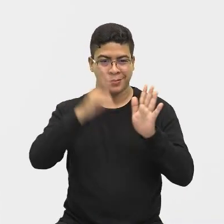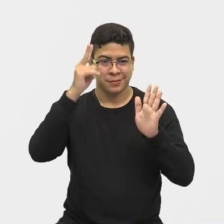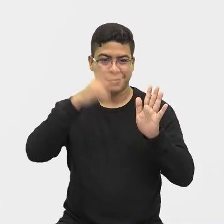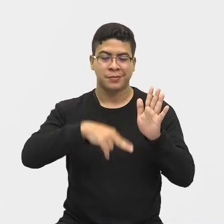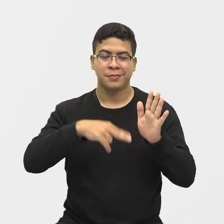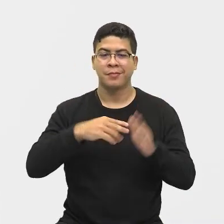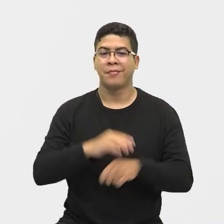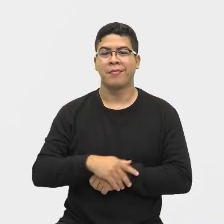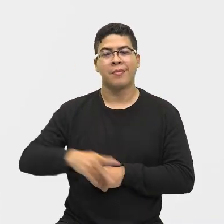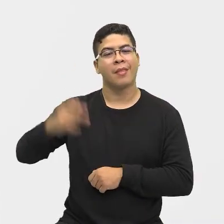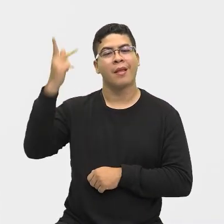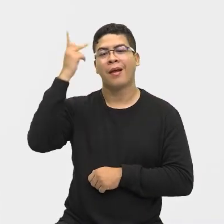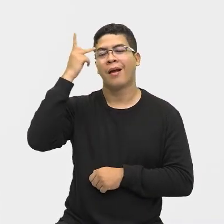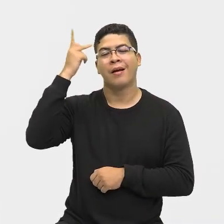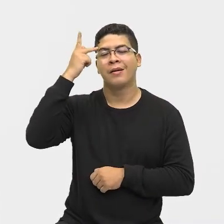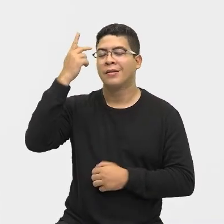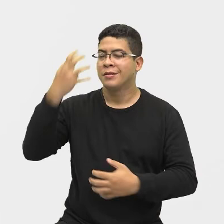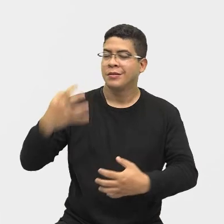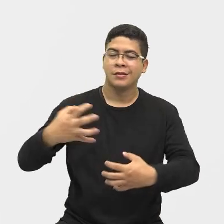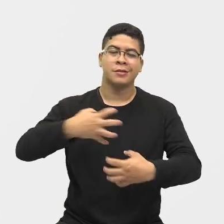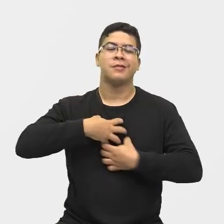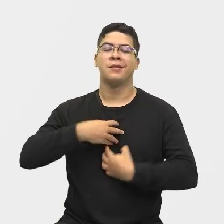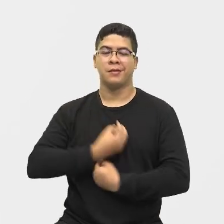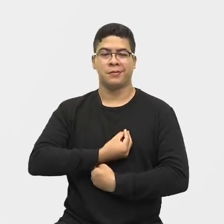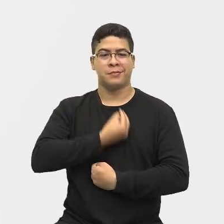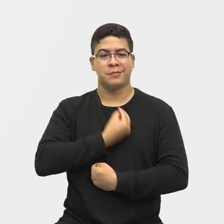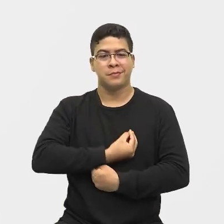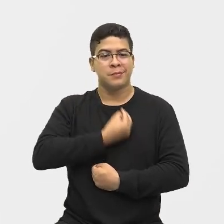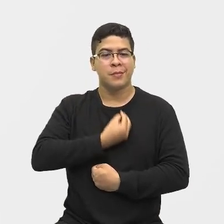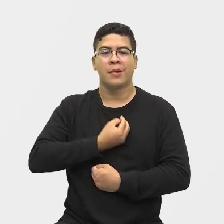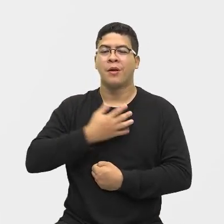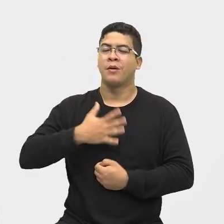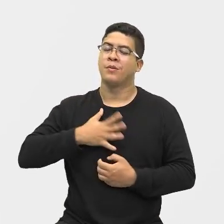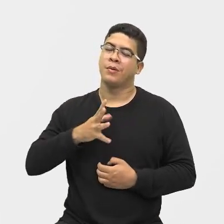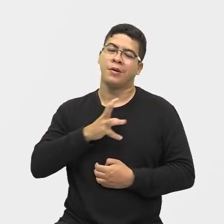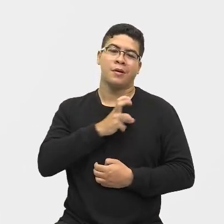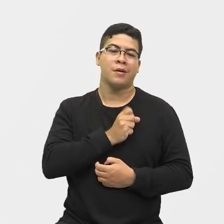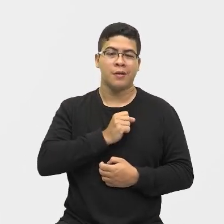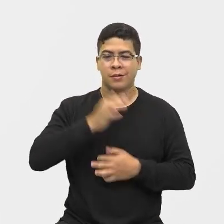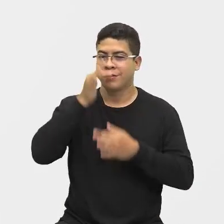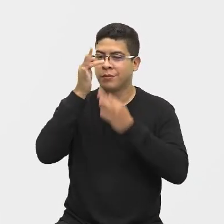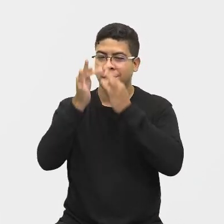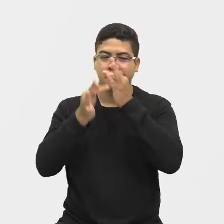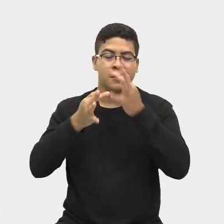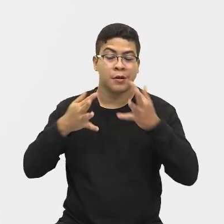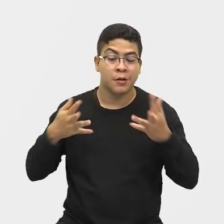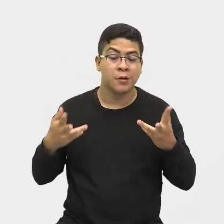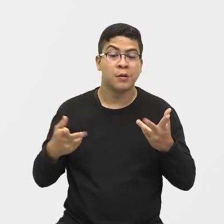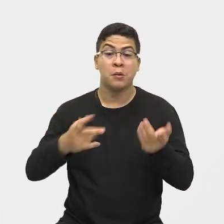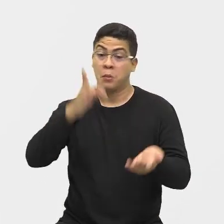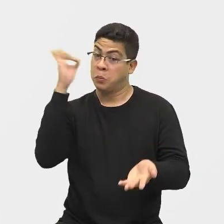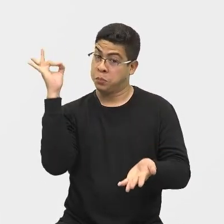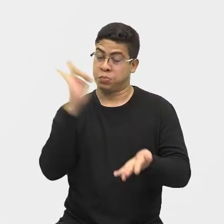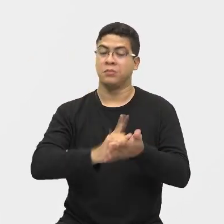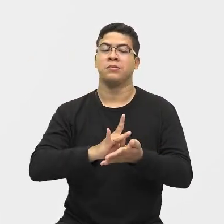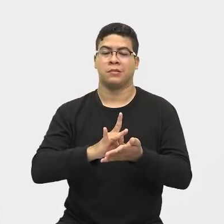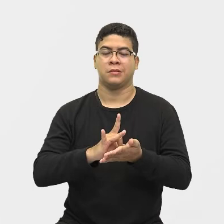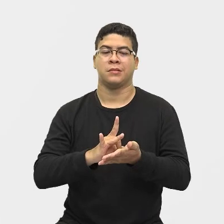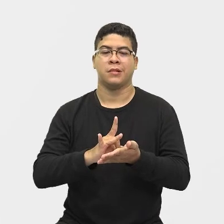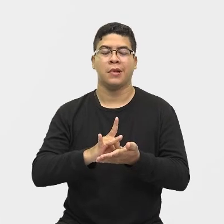São Paulo, comoção da minha vida, os meus amores são flores feitas de